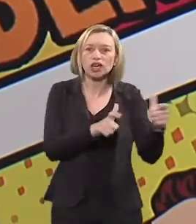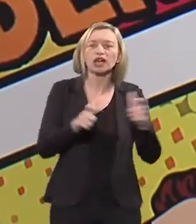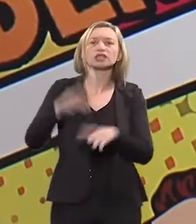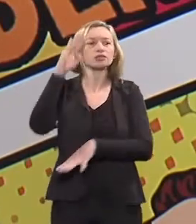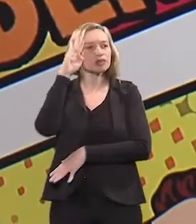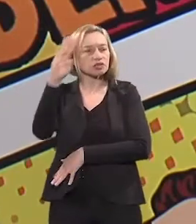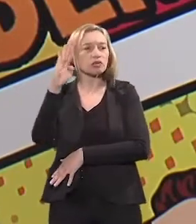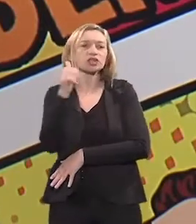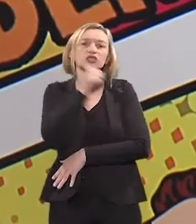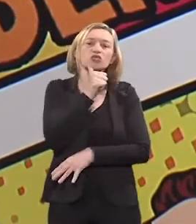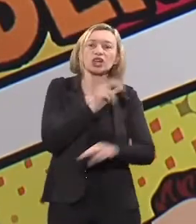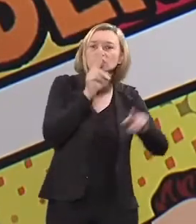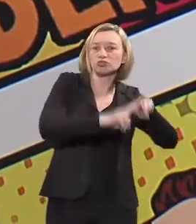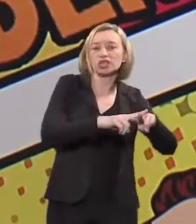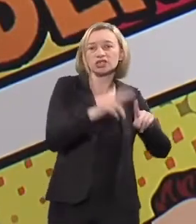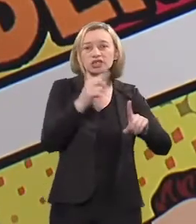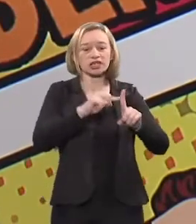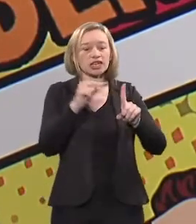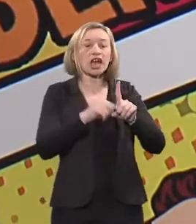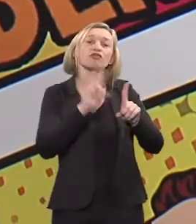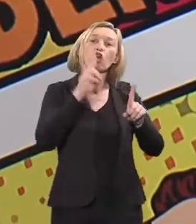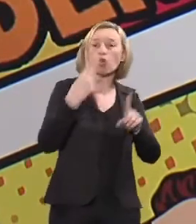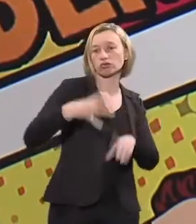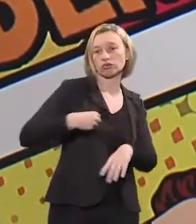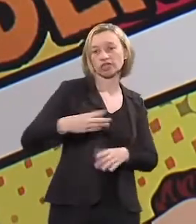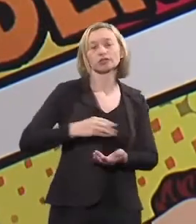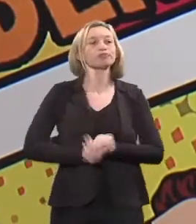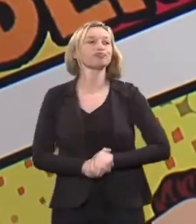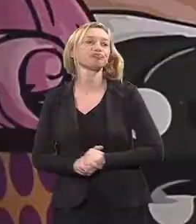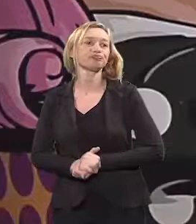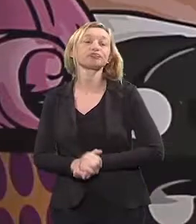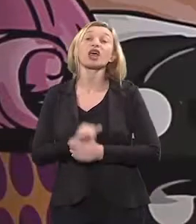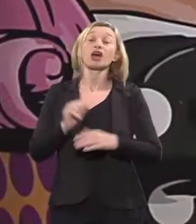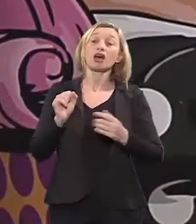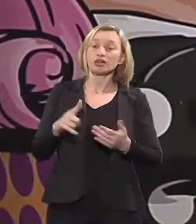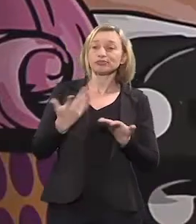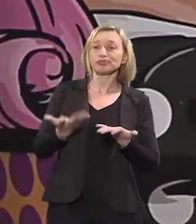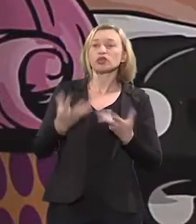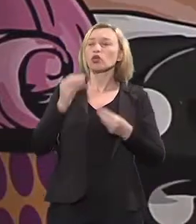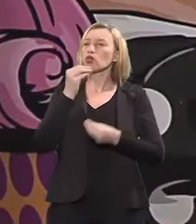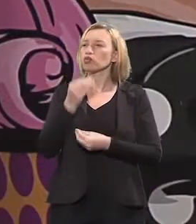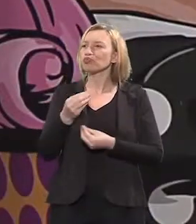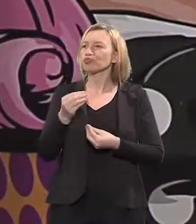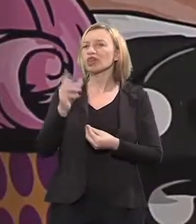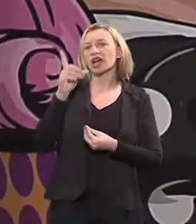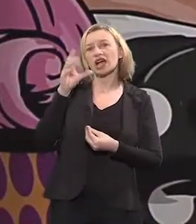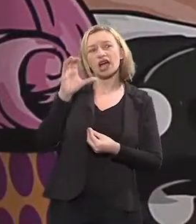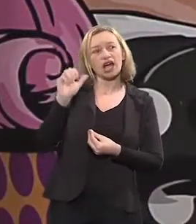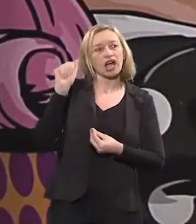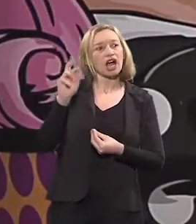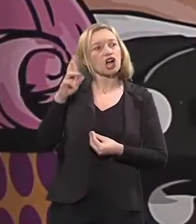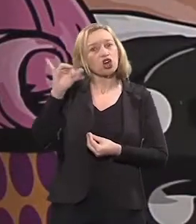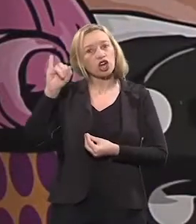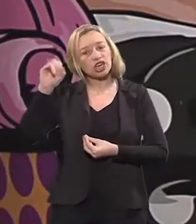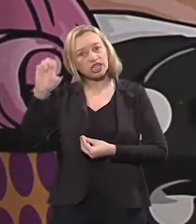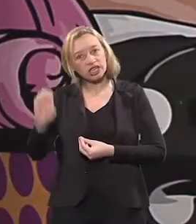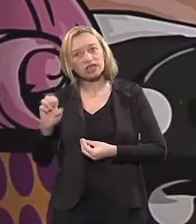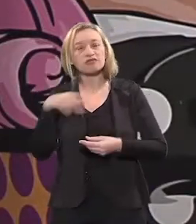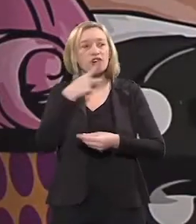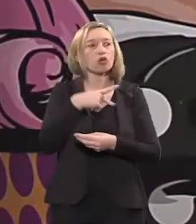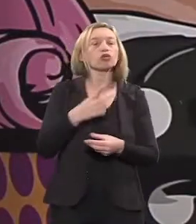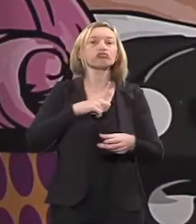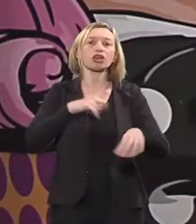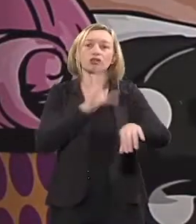principalmente dessas presas que estão grávidas ou amamentando. Como a Caroline falou, tem